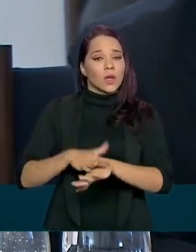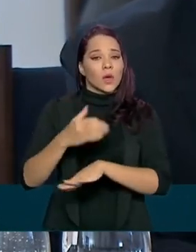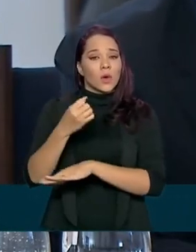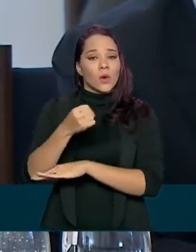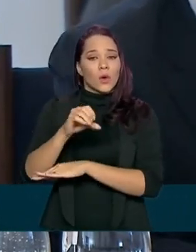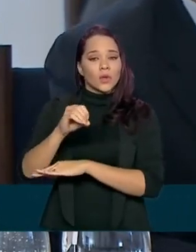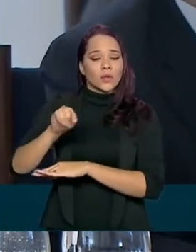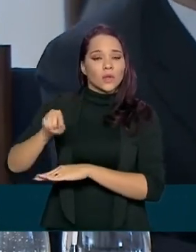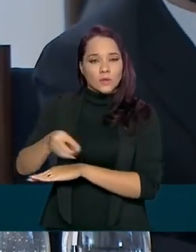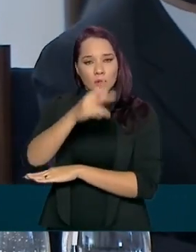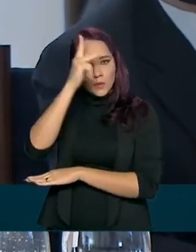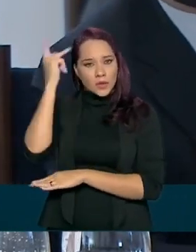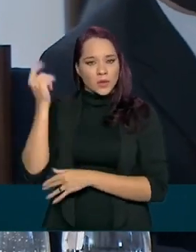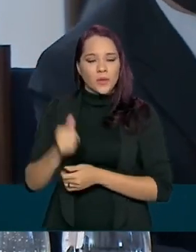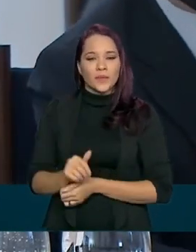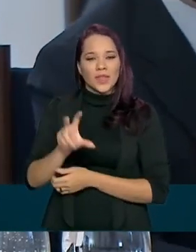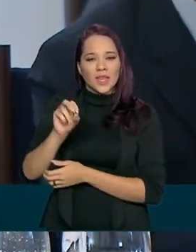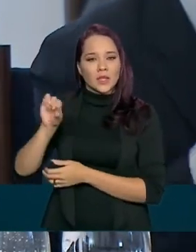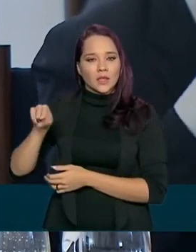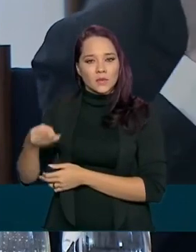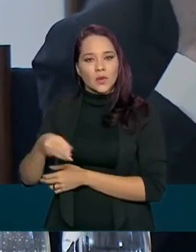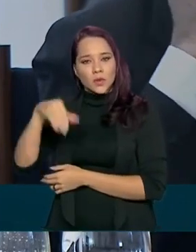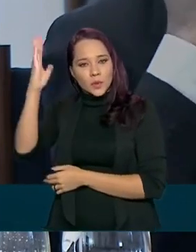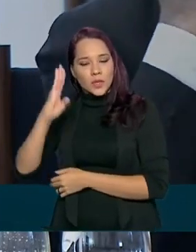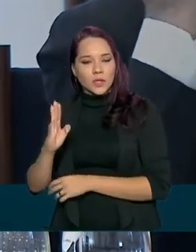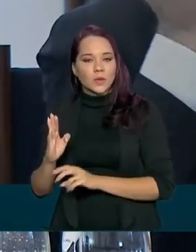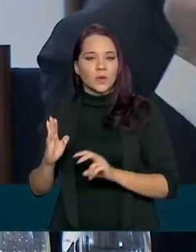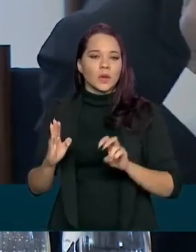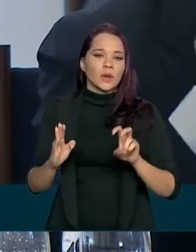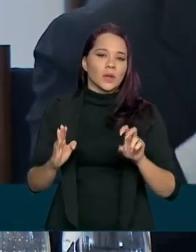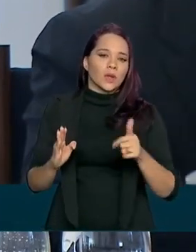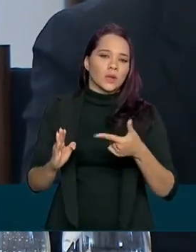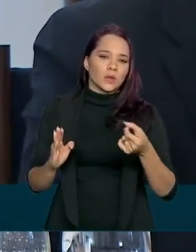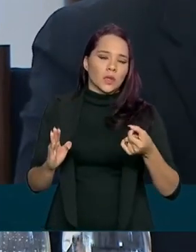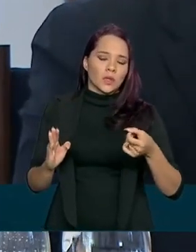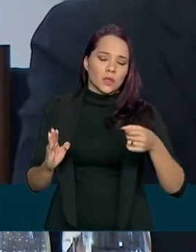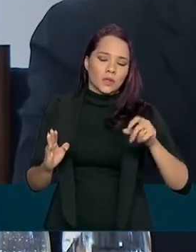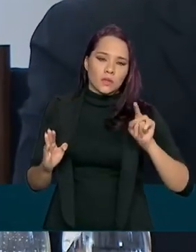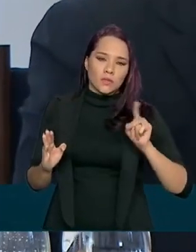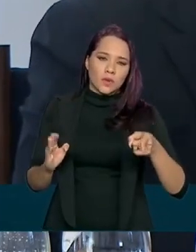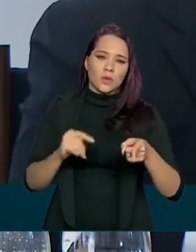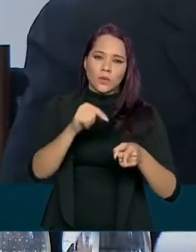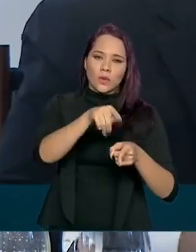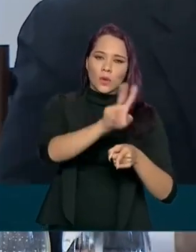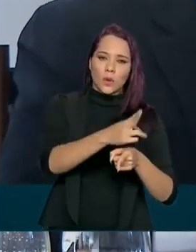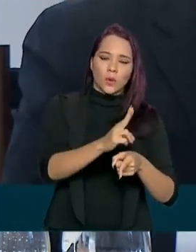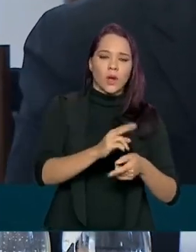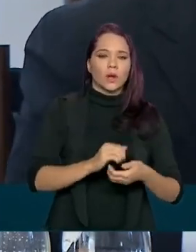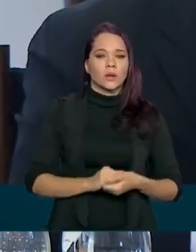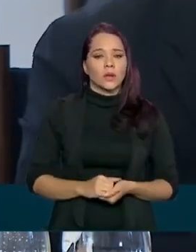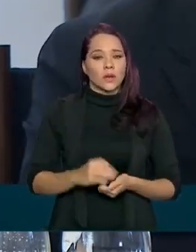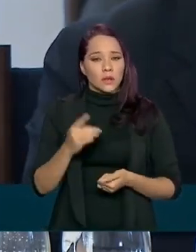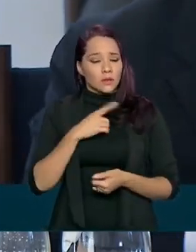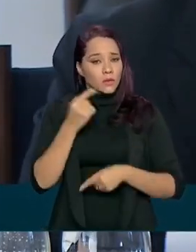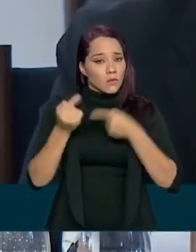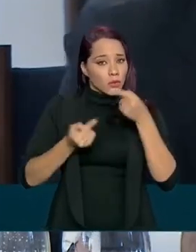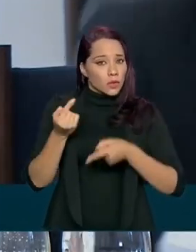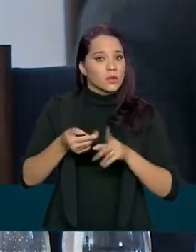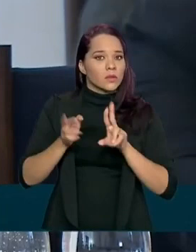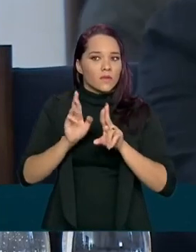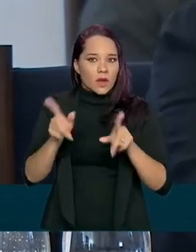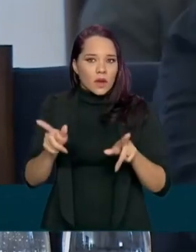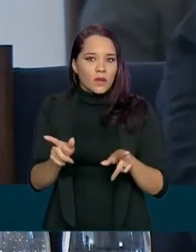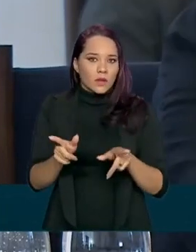800 mil pessoas 500 mil do lado do brasil e 300 mil do lado do uruguai acompanhando a situação com todos os vizinhos são políticas